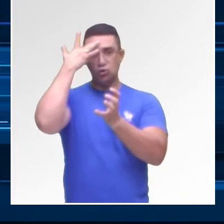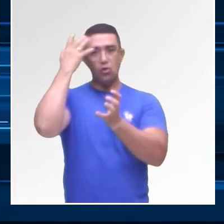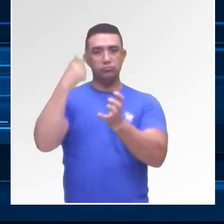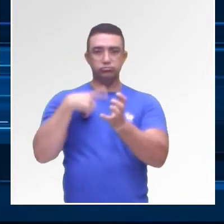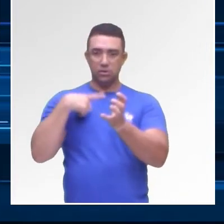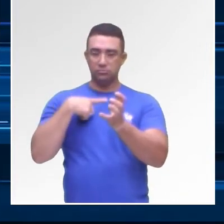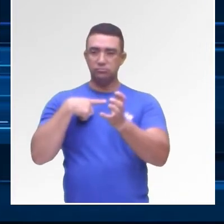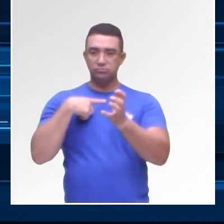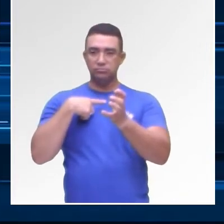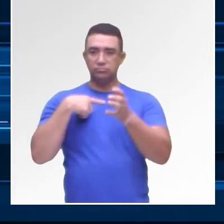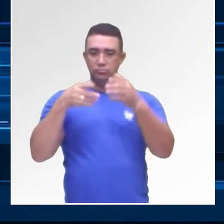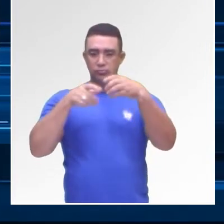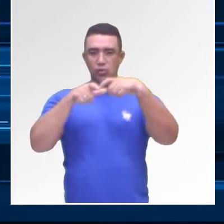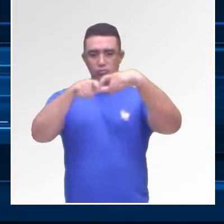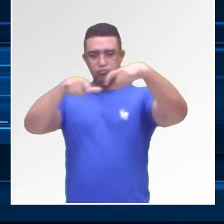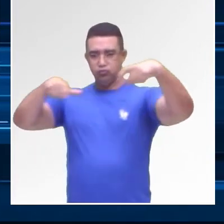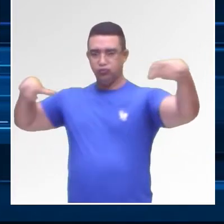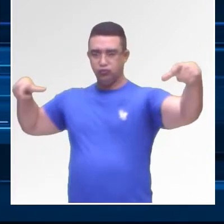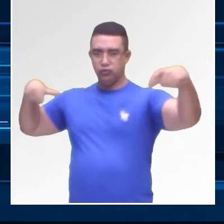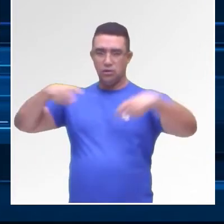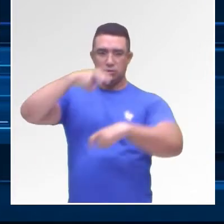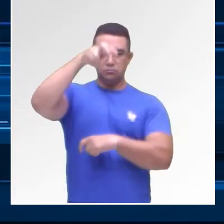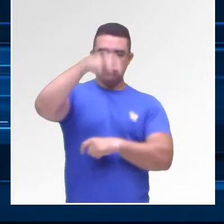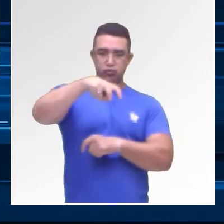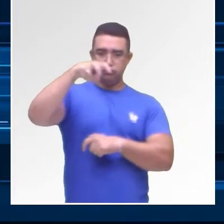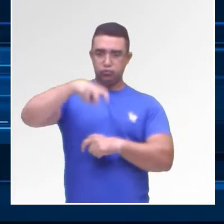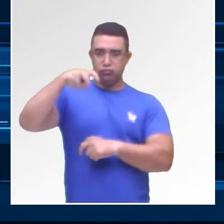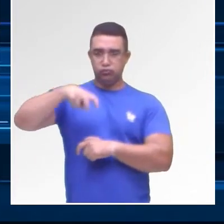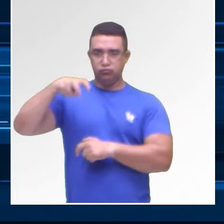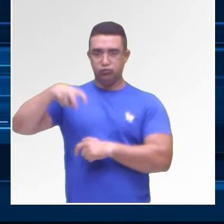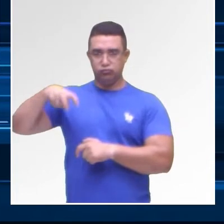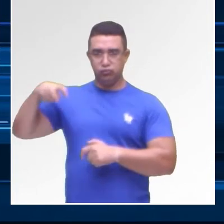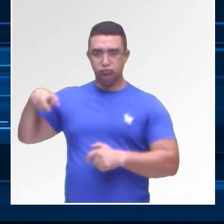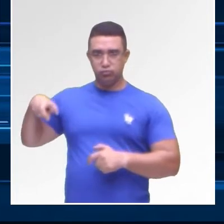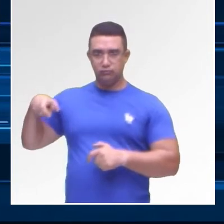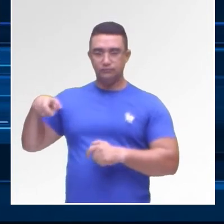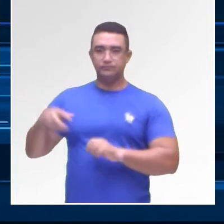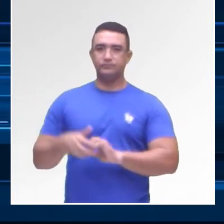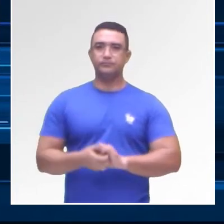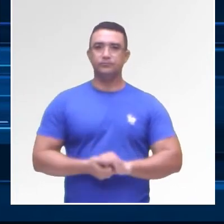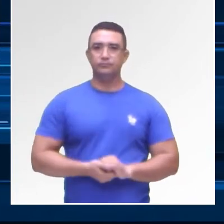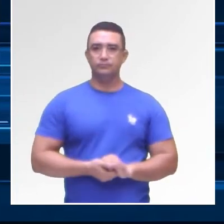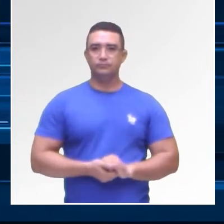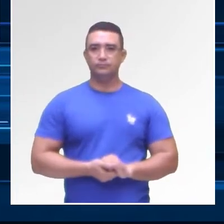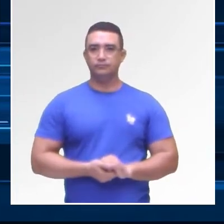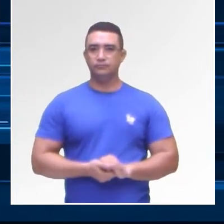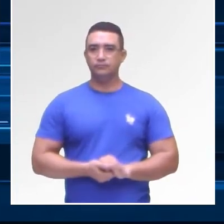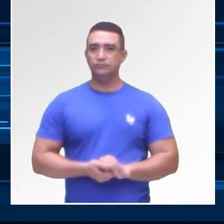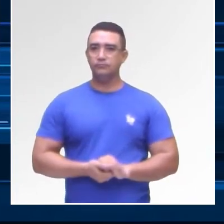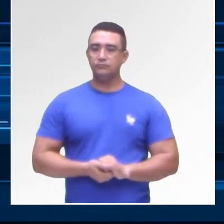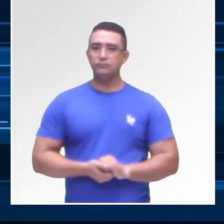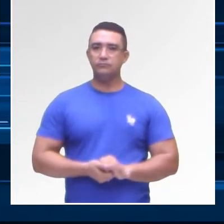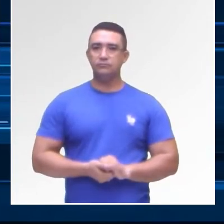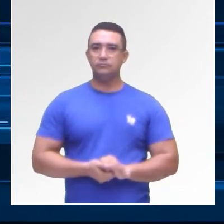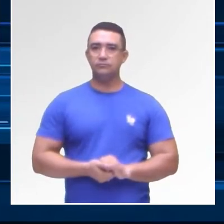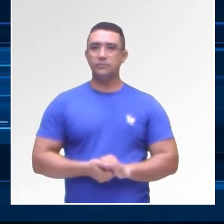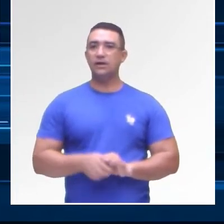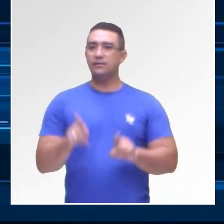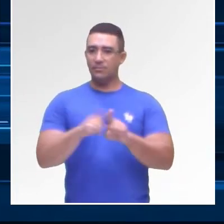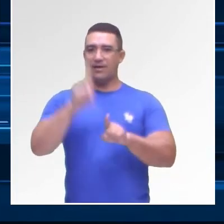né, não é uma canoa exatamente, é um bote inflável, e ele é usado principalmente para